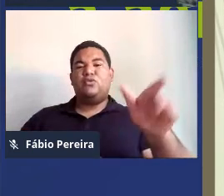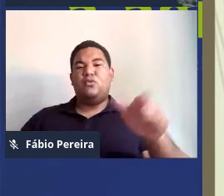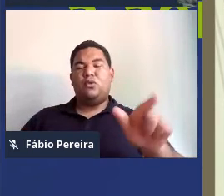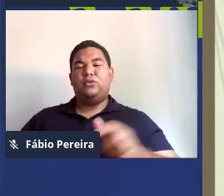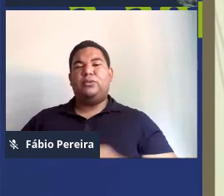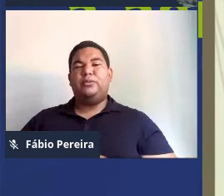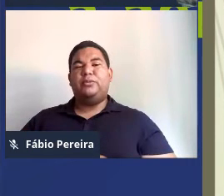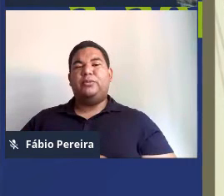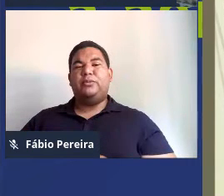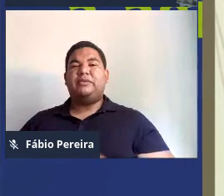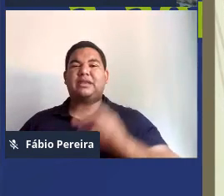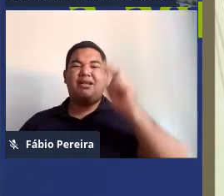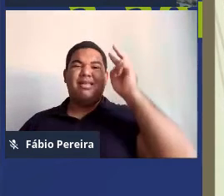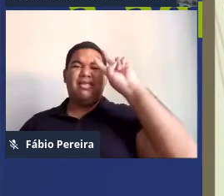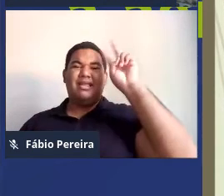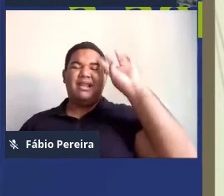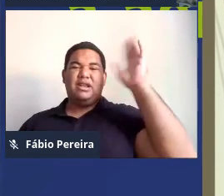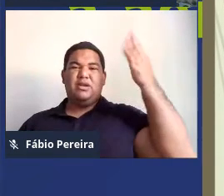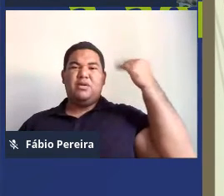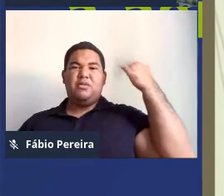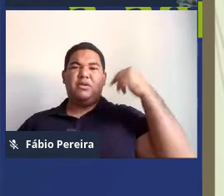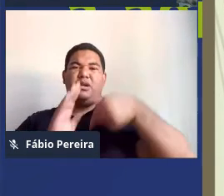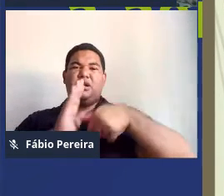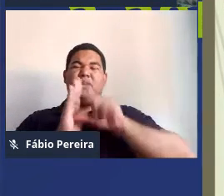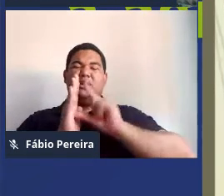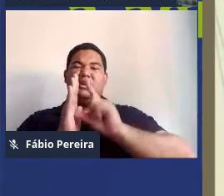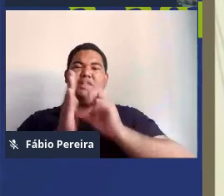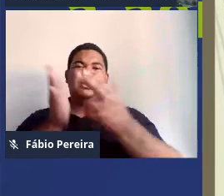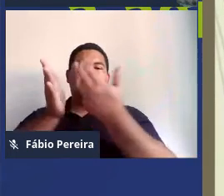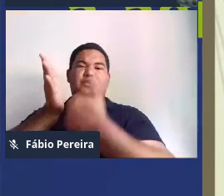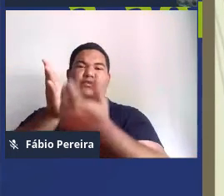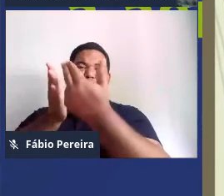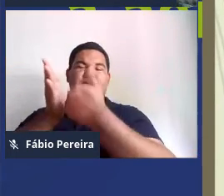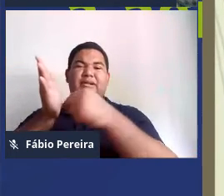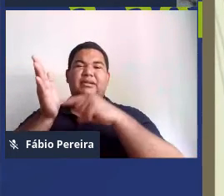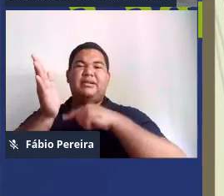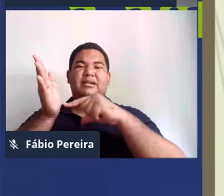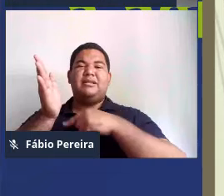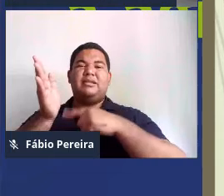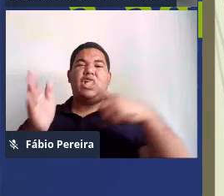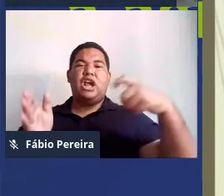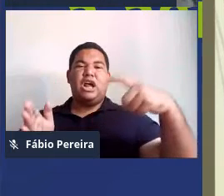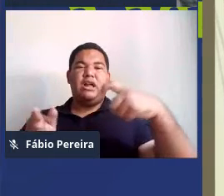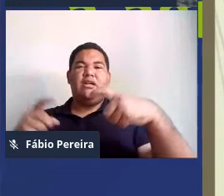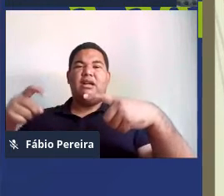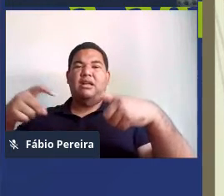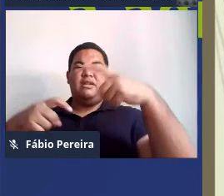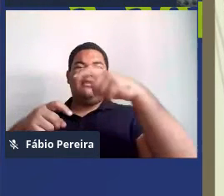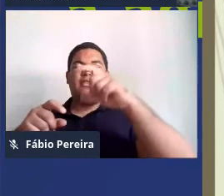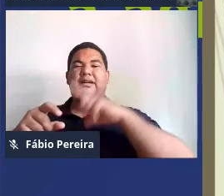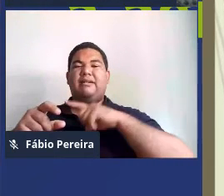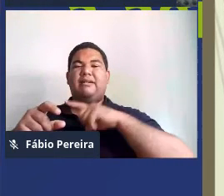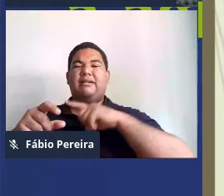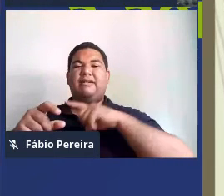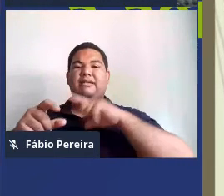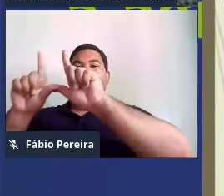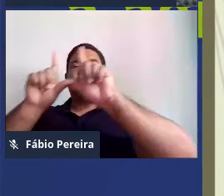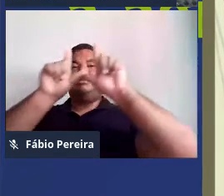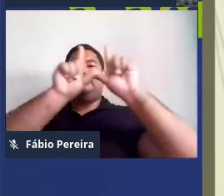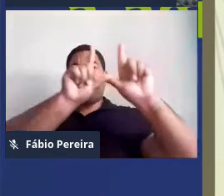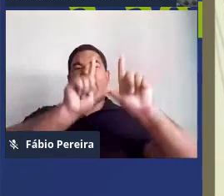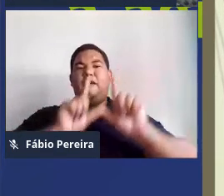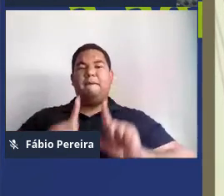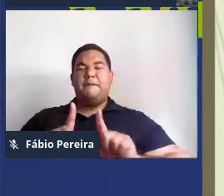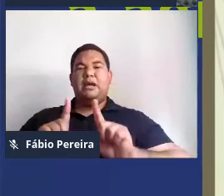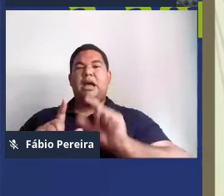daquela figura que eu mostrei lá, da larvinha, da nuvem de palavras? Isso aqui seria equivalente a uma nuvem de palavras. Sendo que